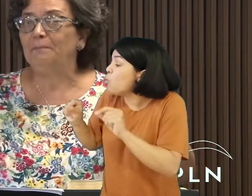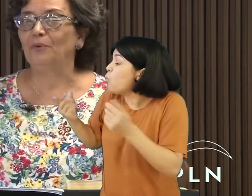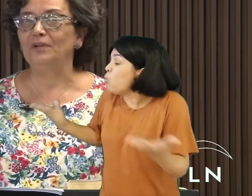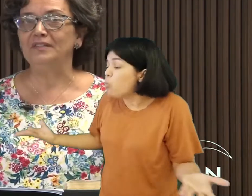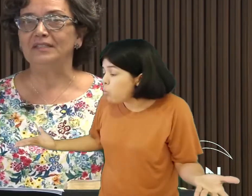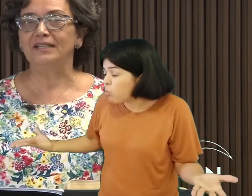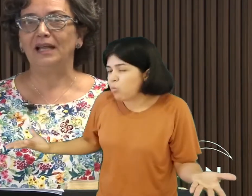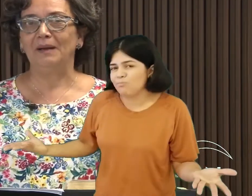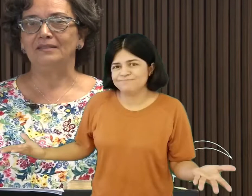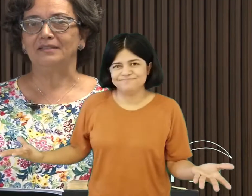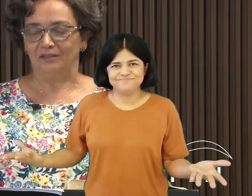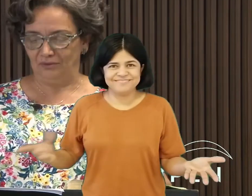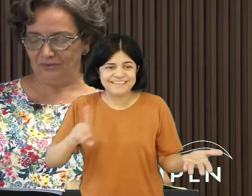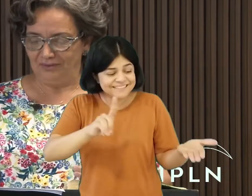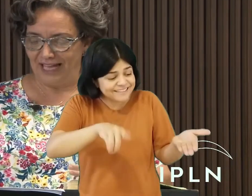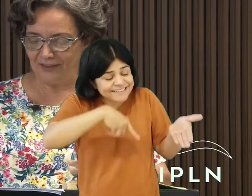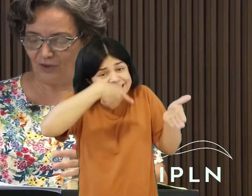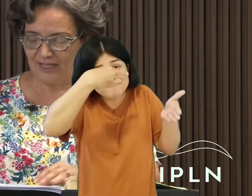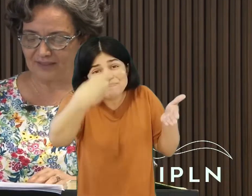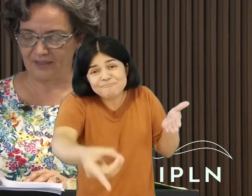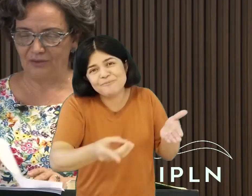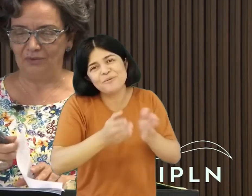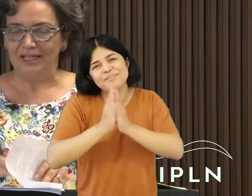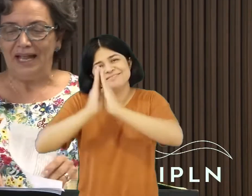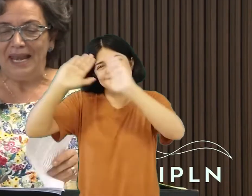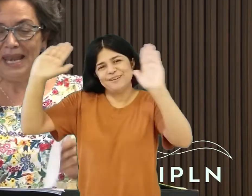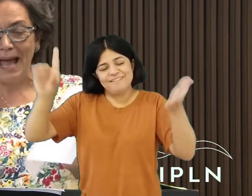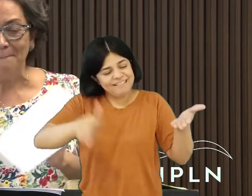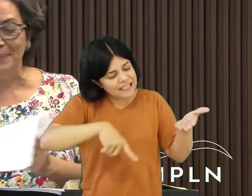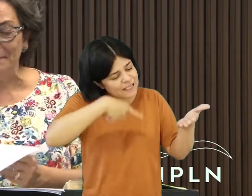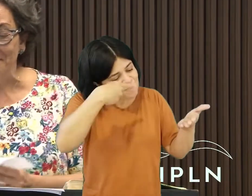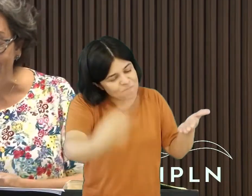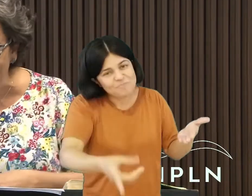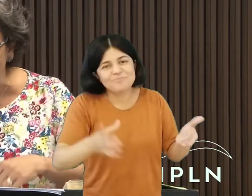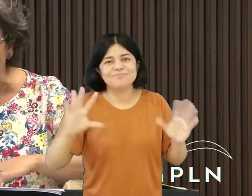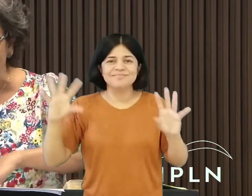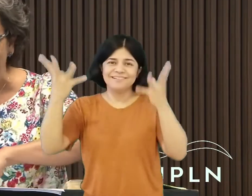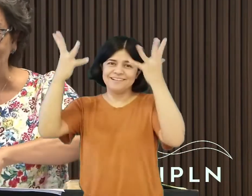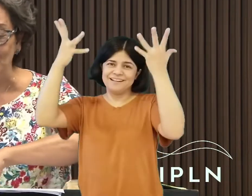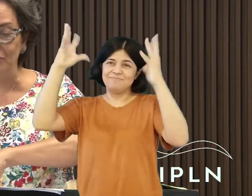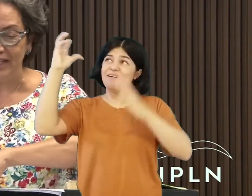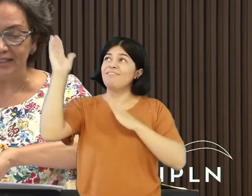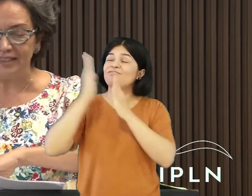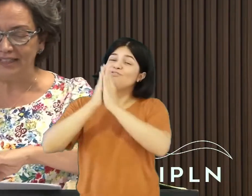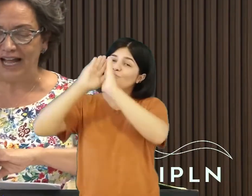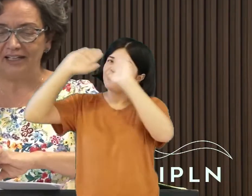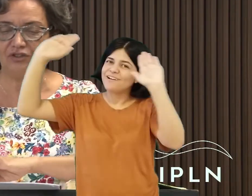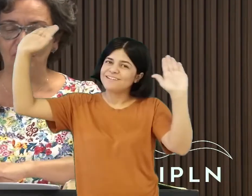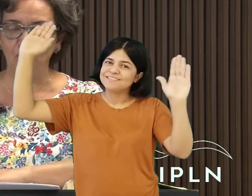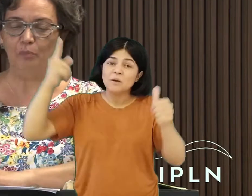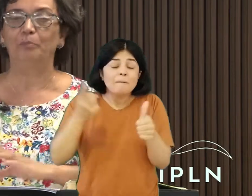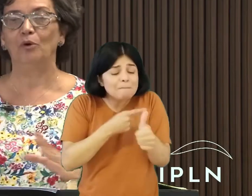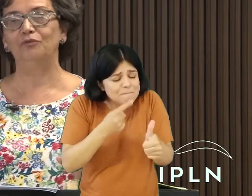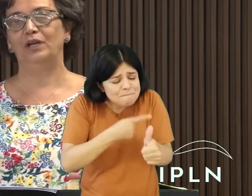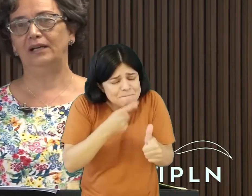Logo depois da celebração, da adoração, na primeira adversidade, o povo